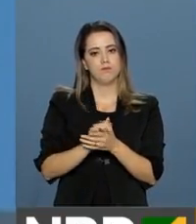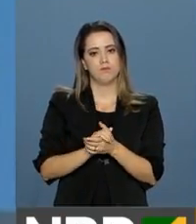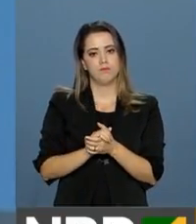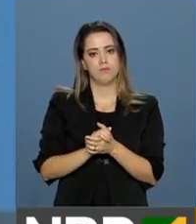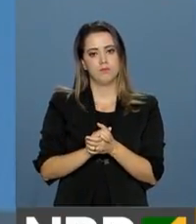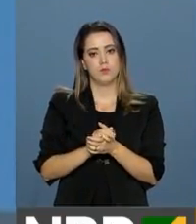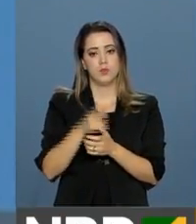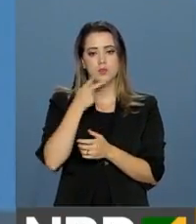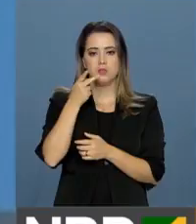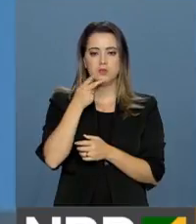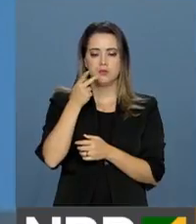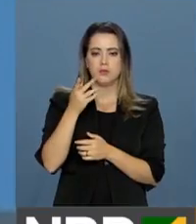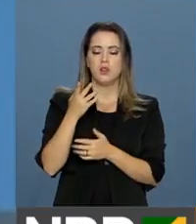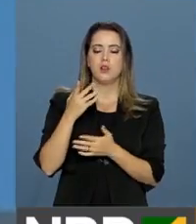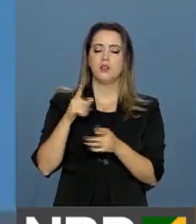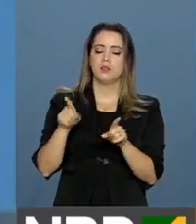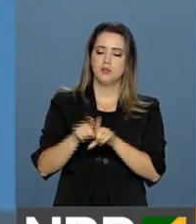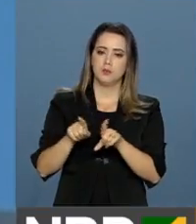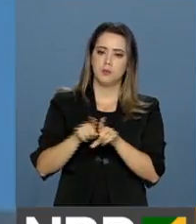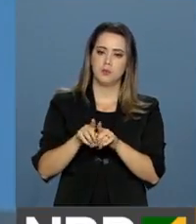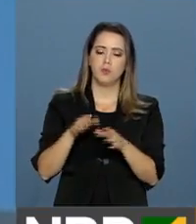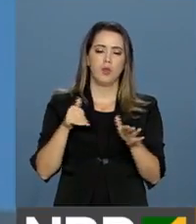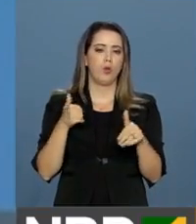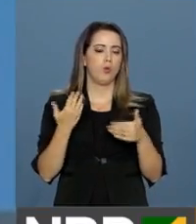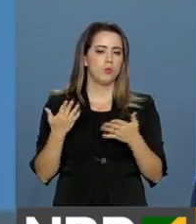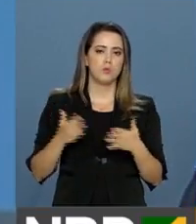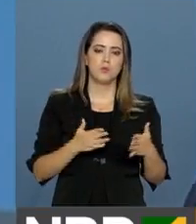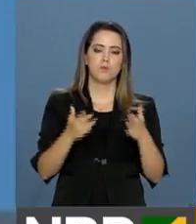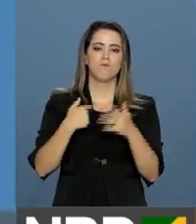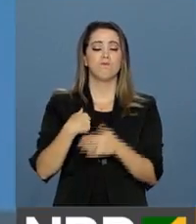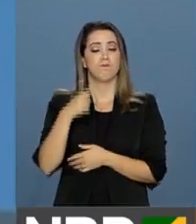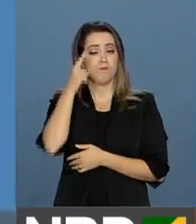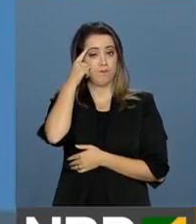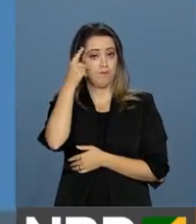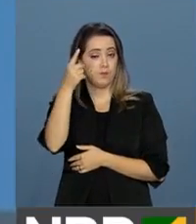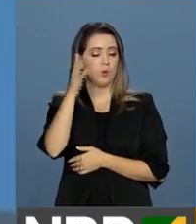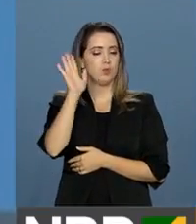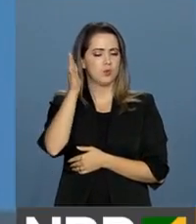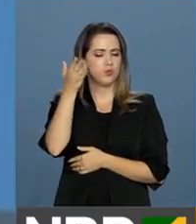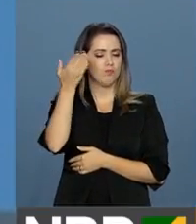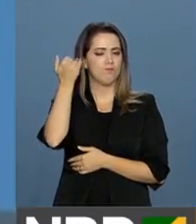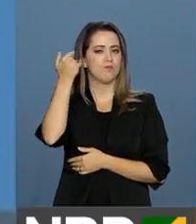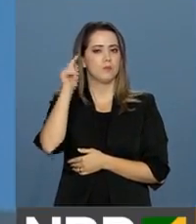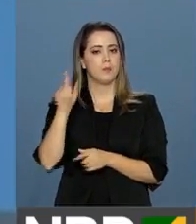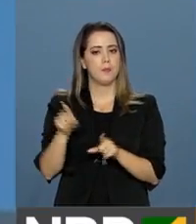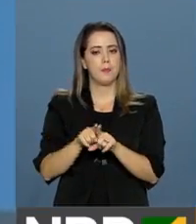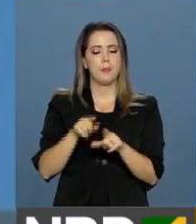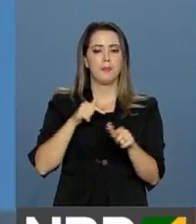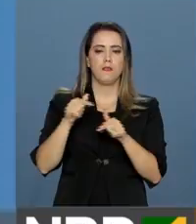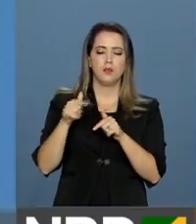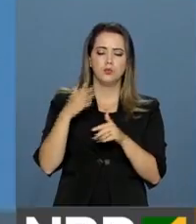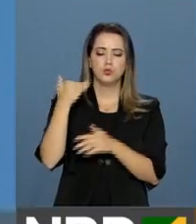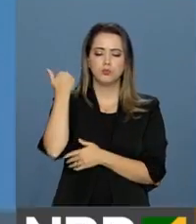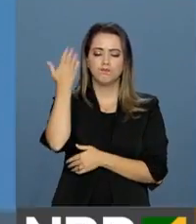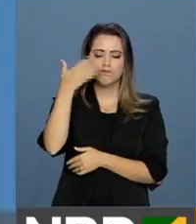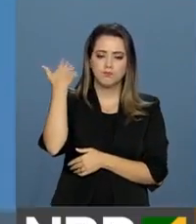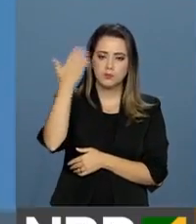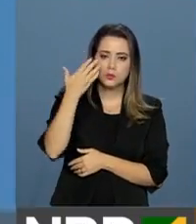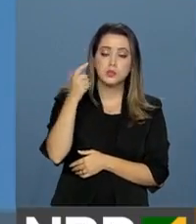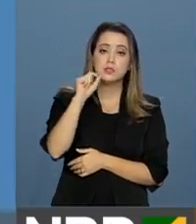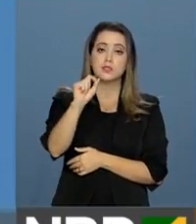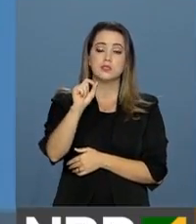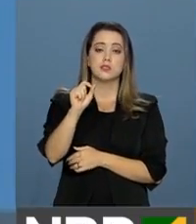traçar algumas diretrizes pelo menos que eu penso há muito tempo exército há muito tempo a